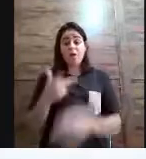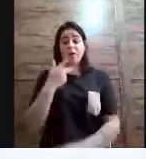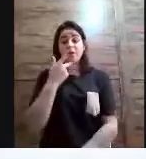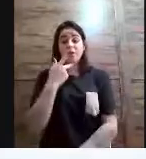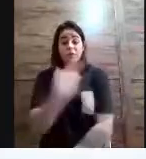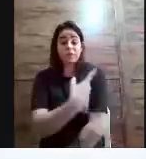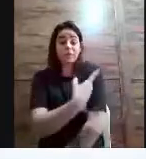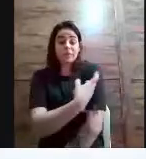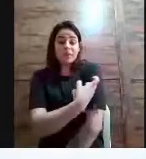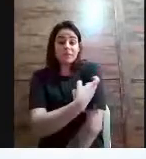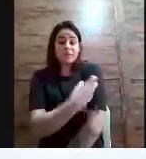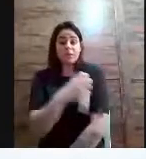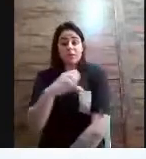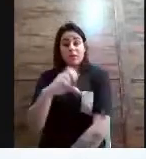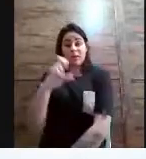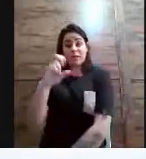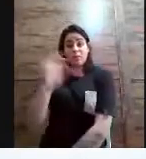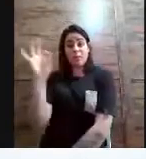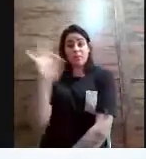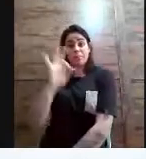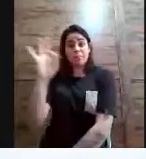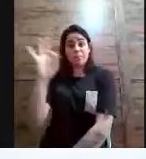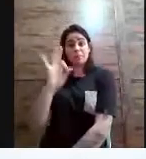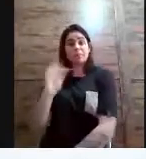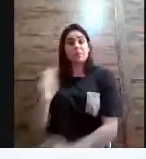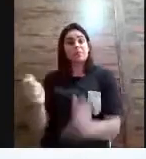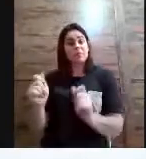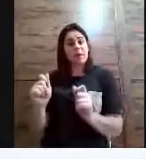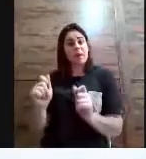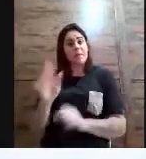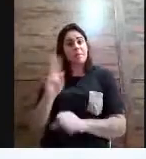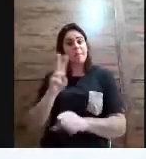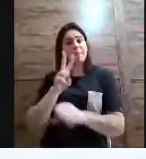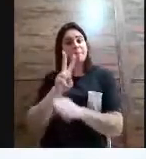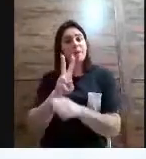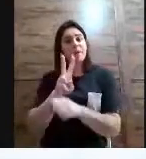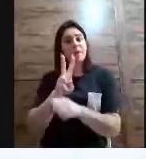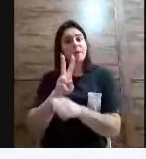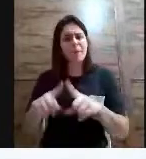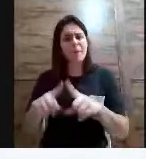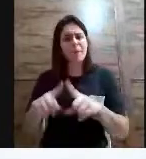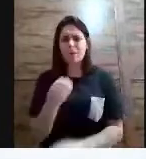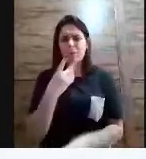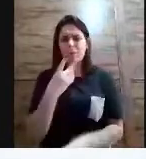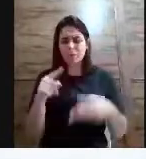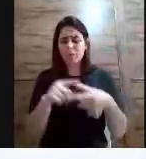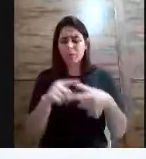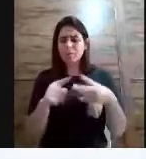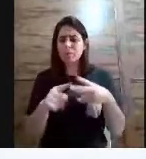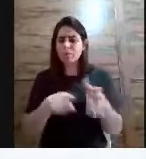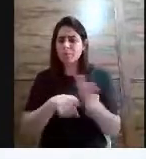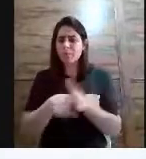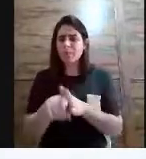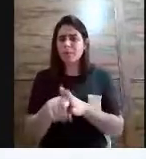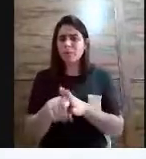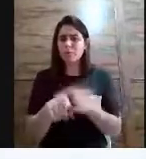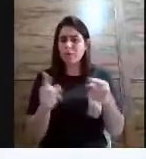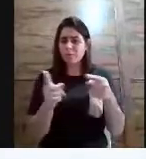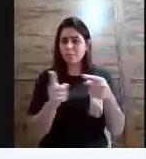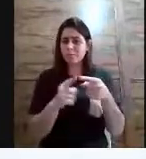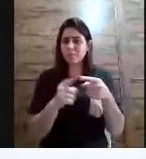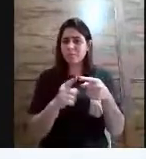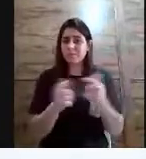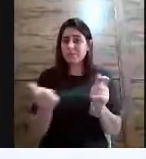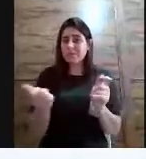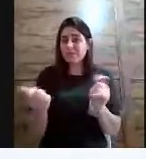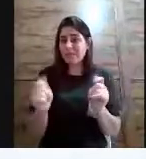são da área, serão confiáveis? São duas perguntas. Se elas são confiáveis, depois a gente vai falar sobre a distribuição delas,